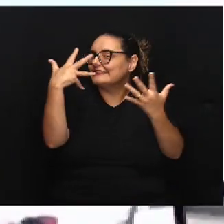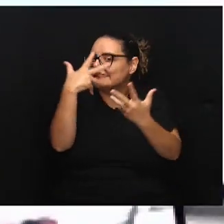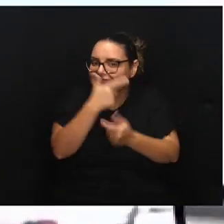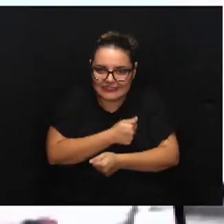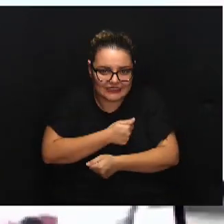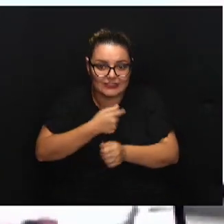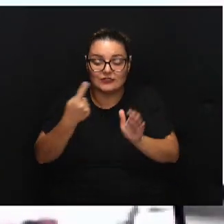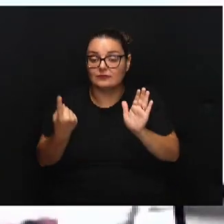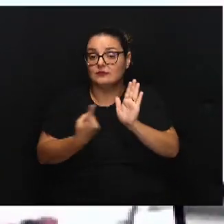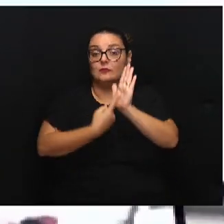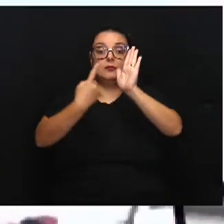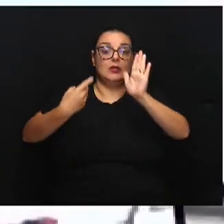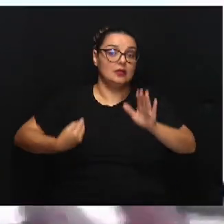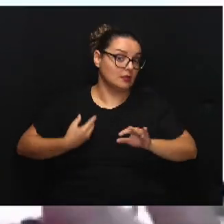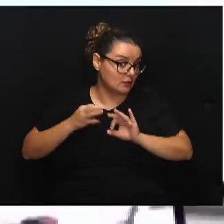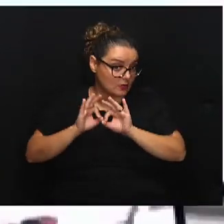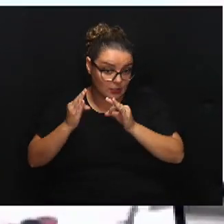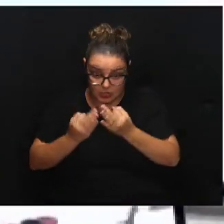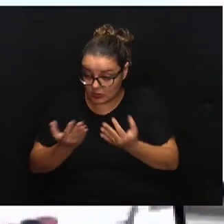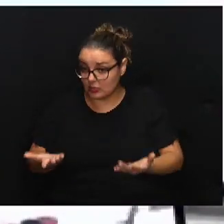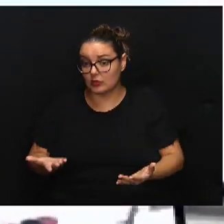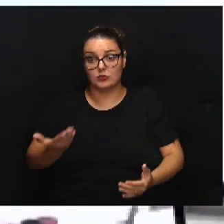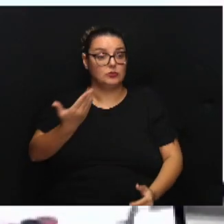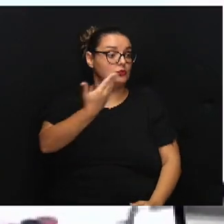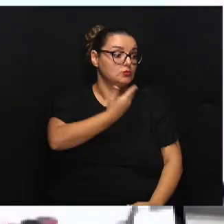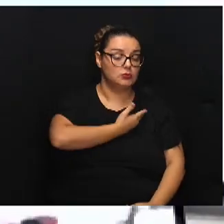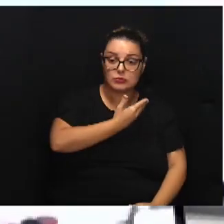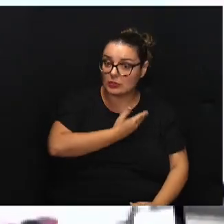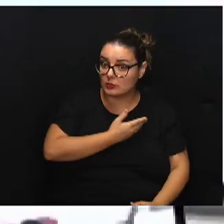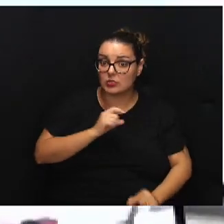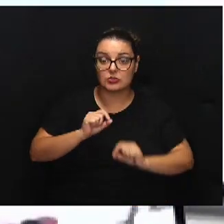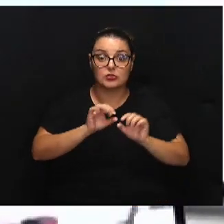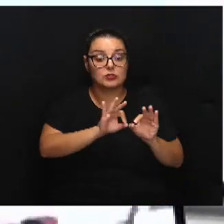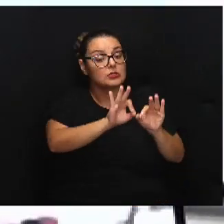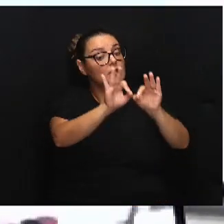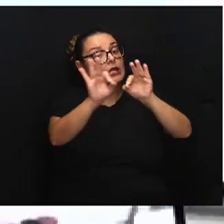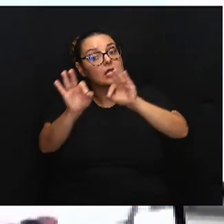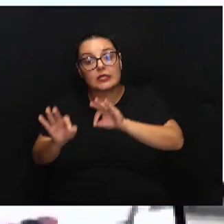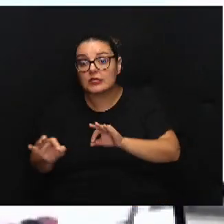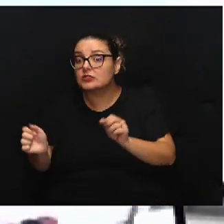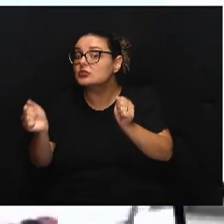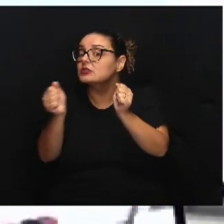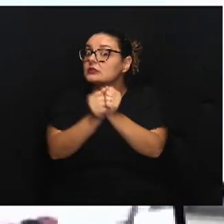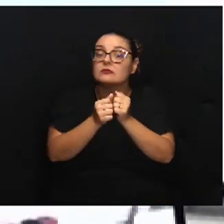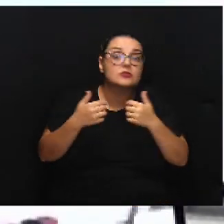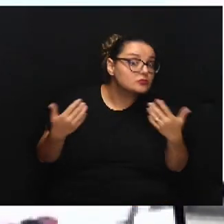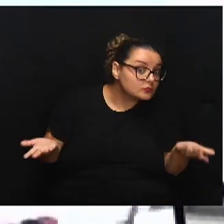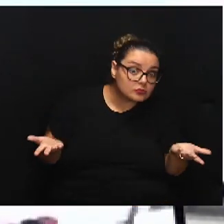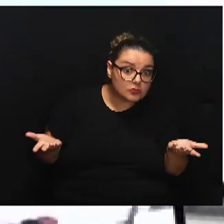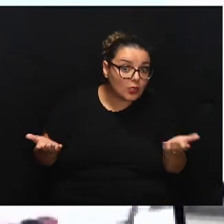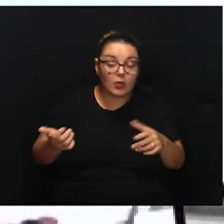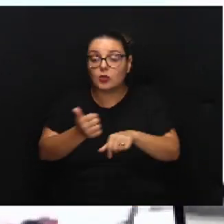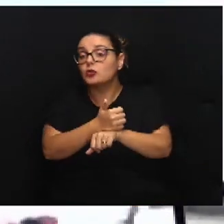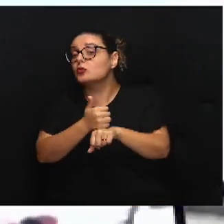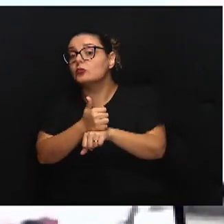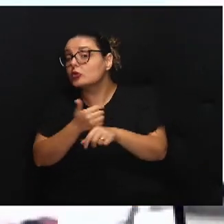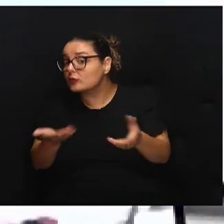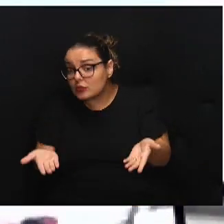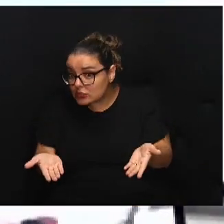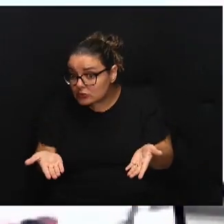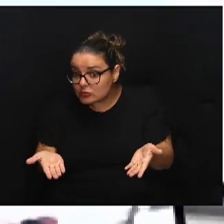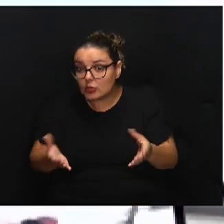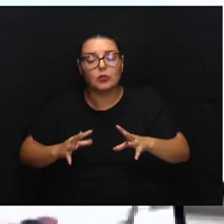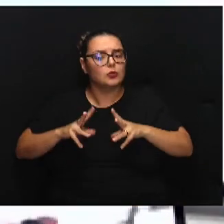que marca a vida da família, dos amigos, de quem assistiu, de quem estava junto, do profissional.